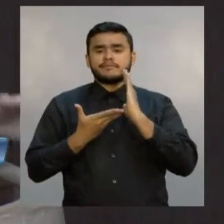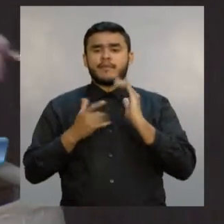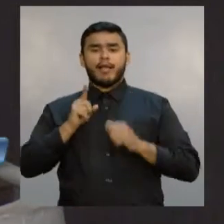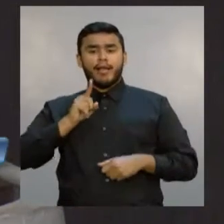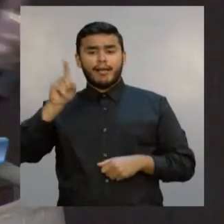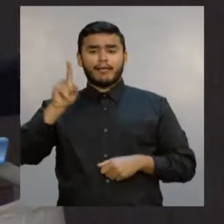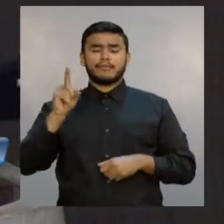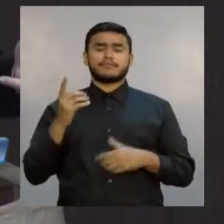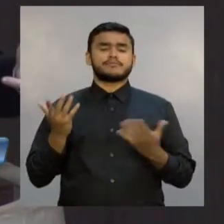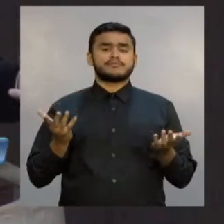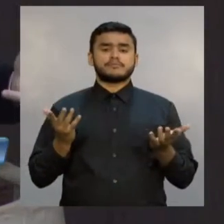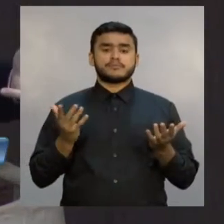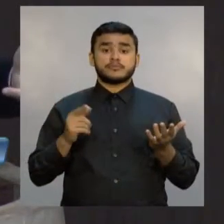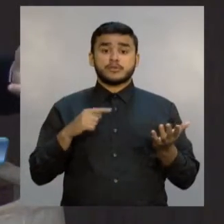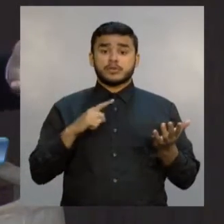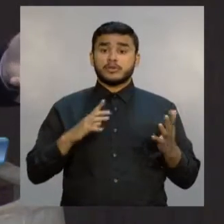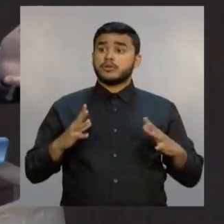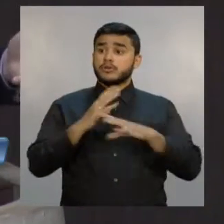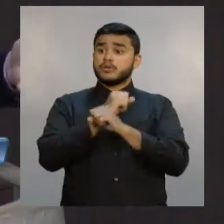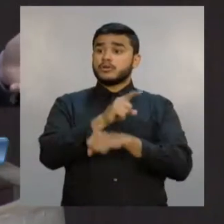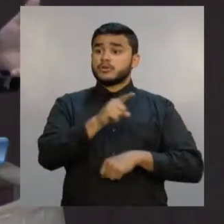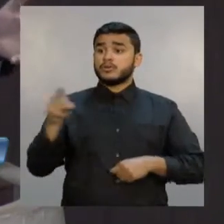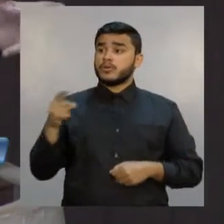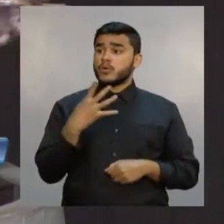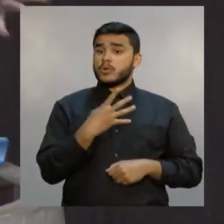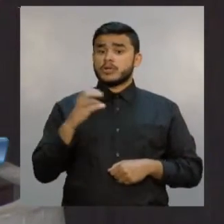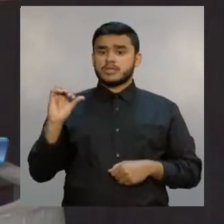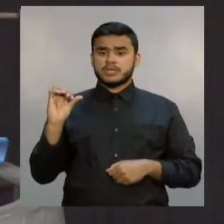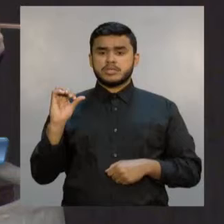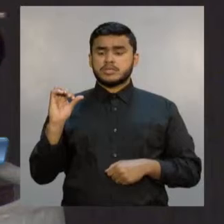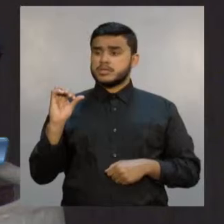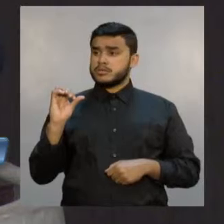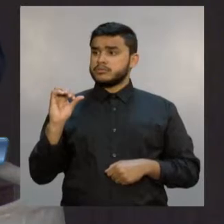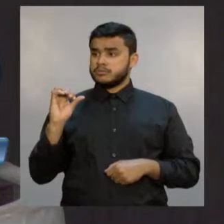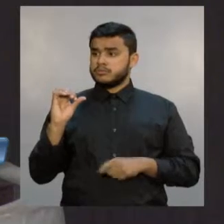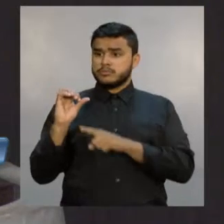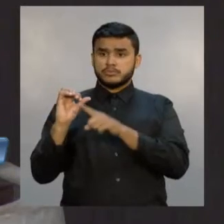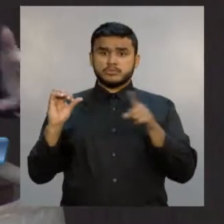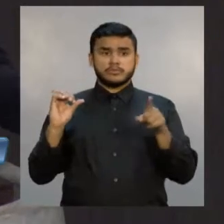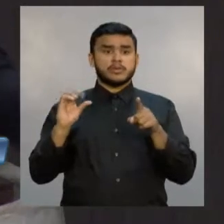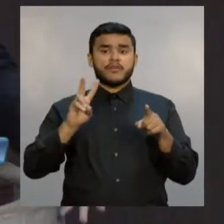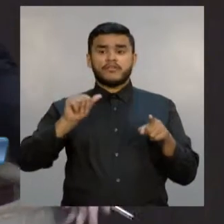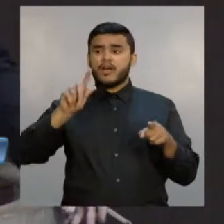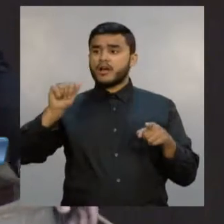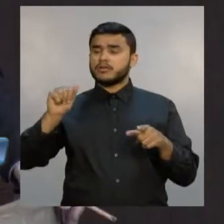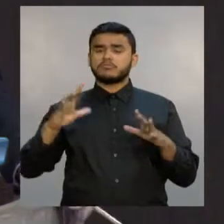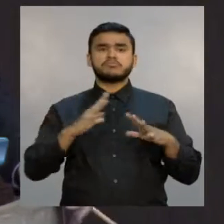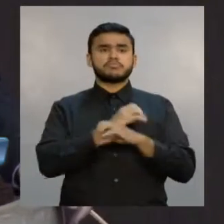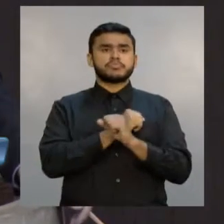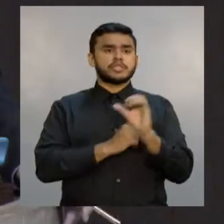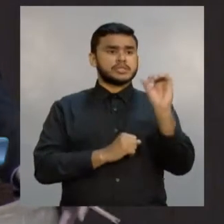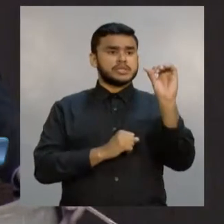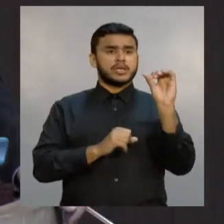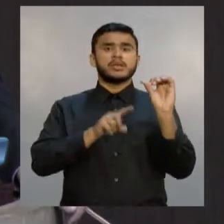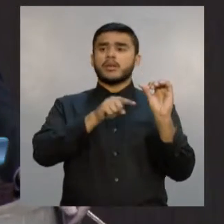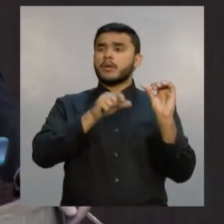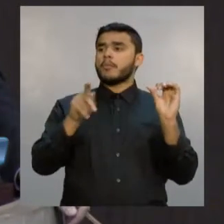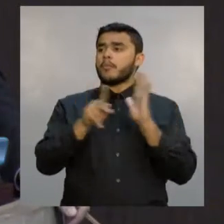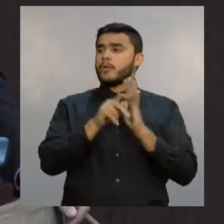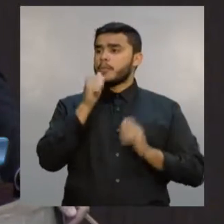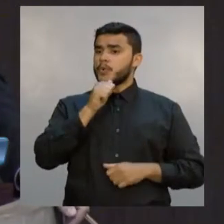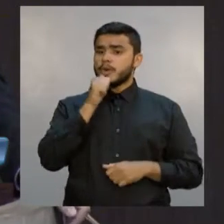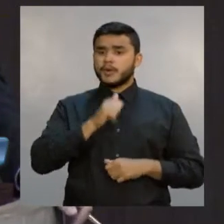tem apenas 6 cadeiras ocupadas por mulheres, numa sociedade em que mais de 50% da sua